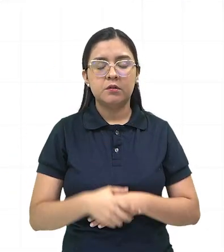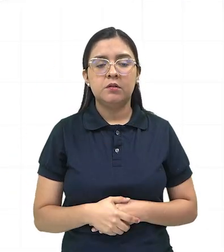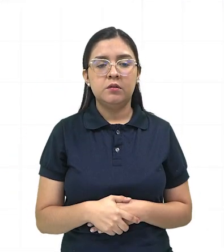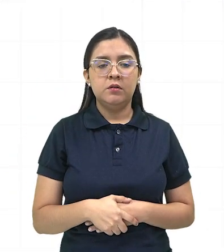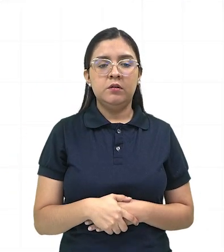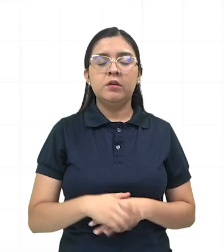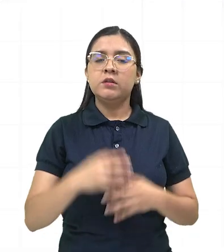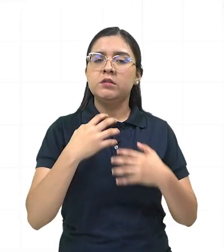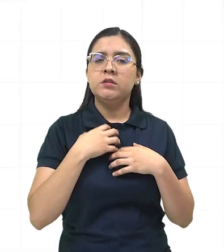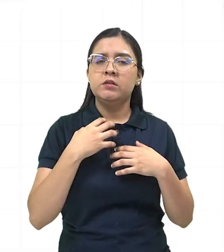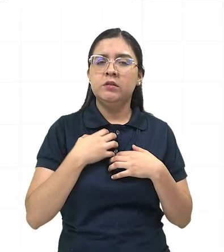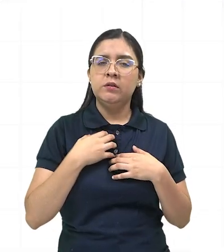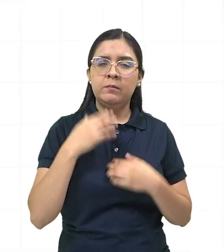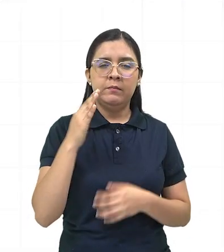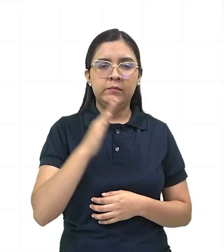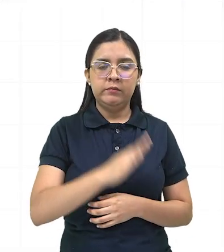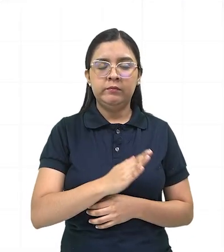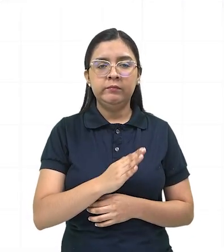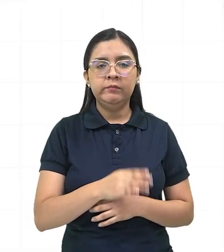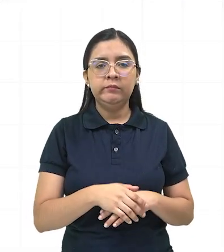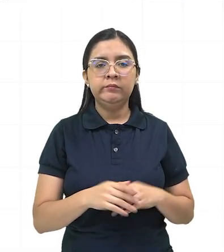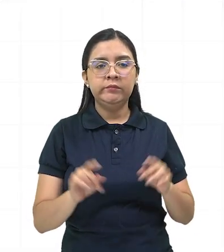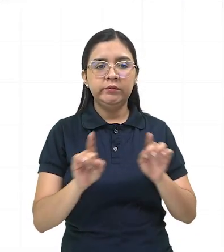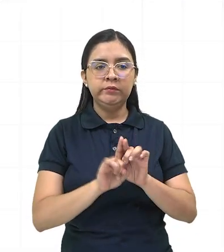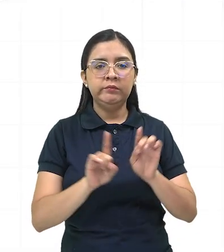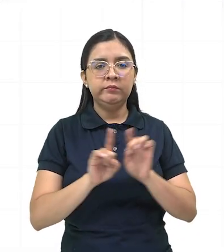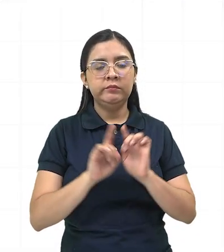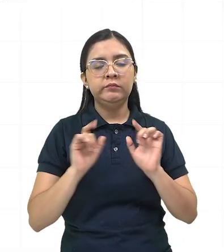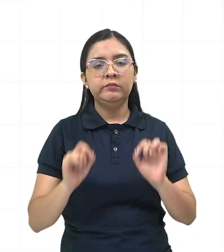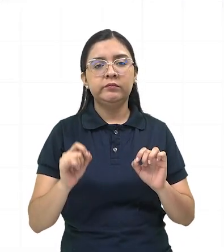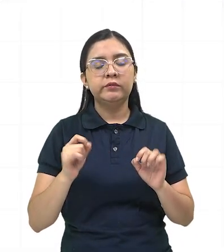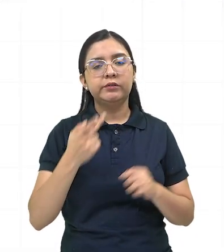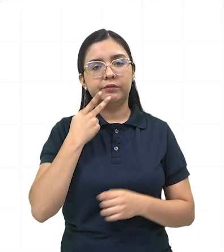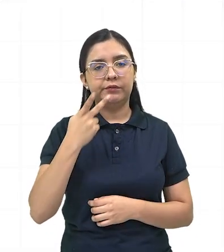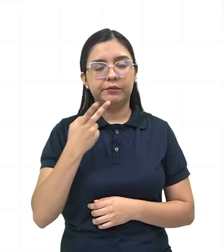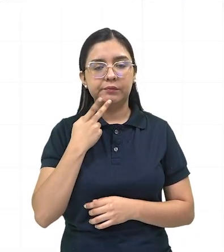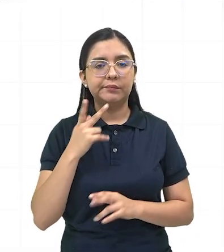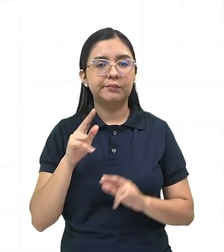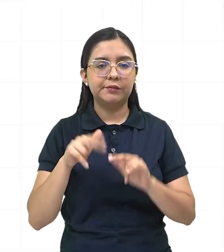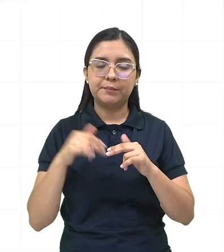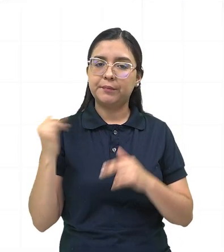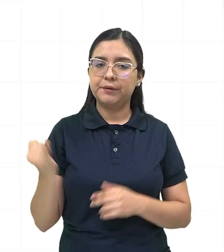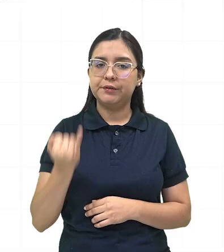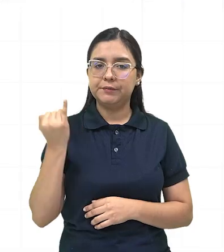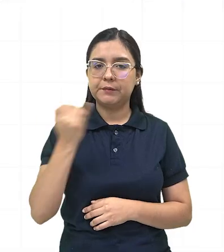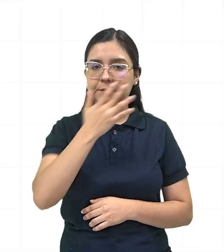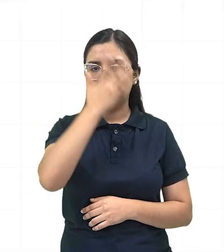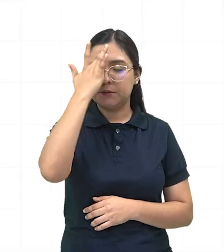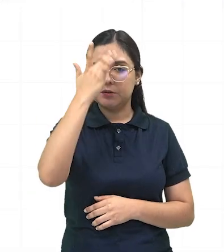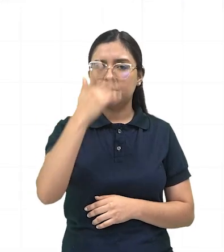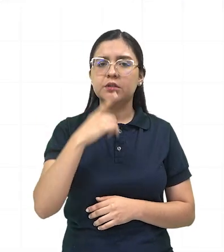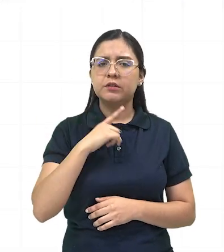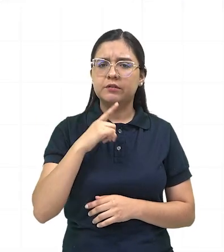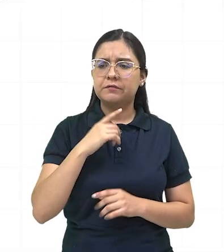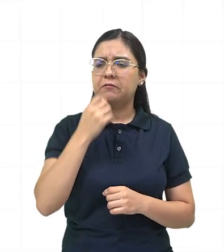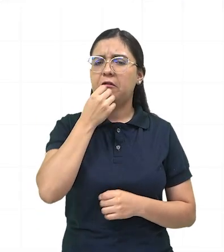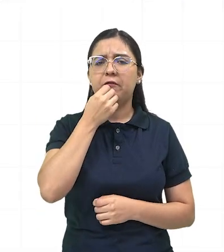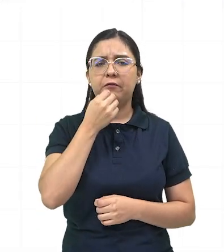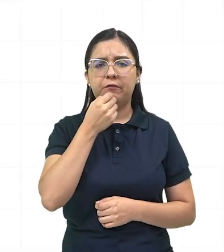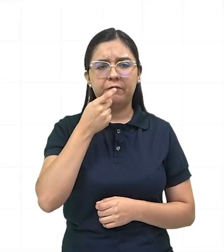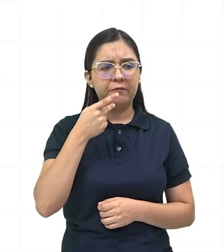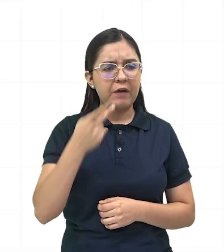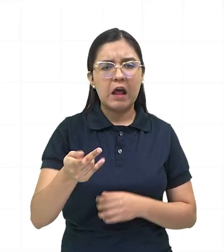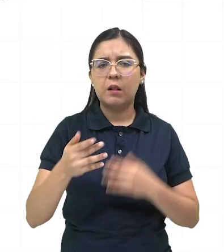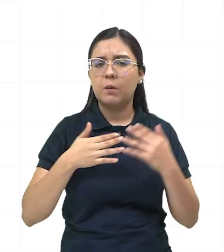se sinta mal com aquilo que nós estamos falando. Isso é importante. Gente que diz, eu falo mesmo, eu falo de